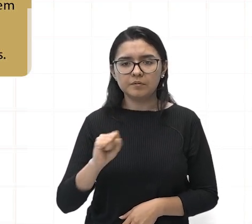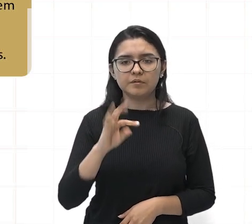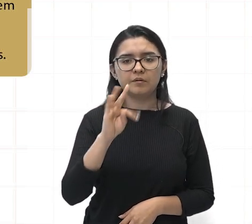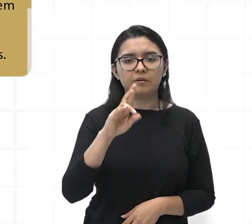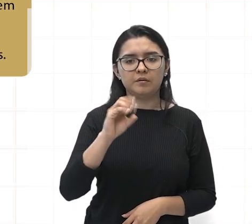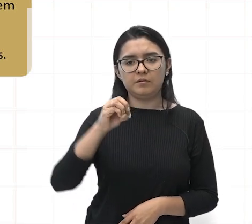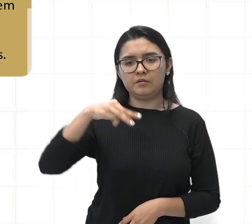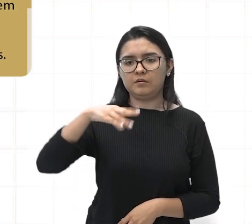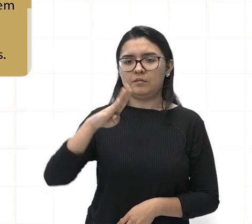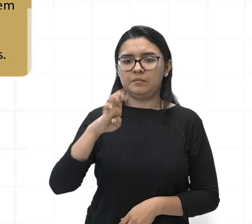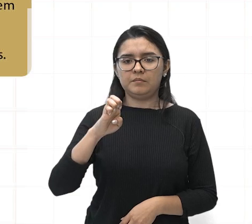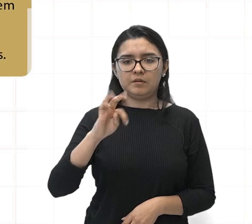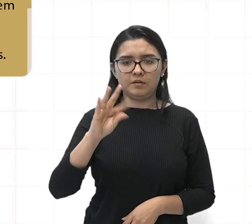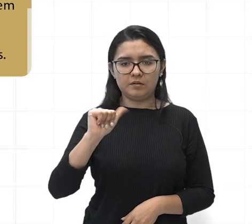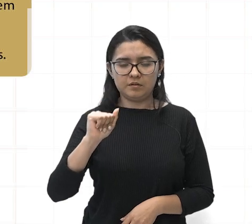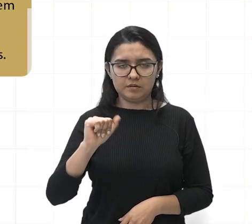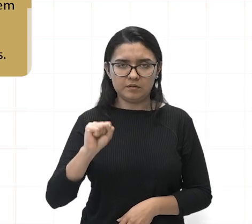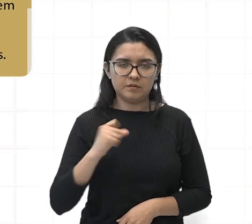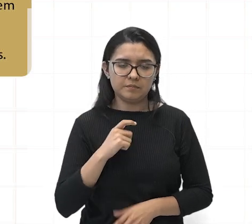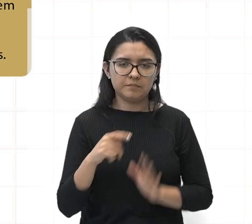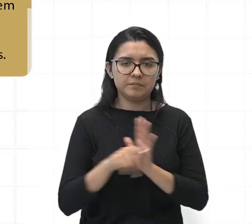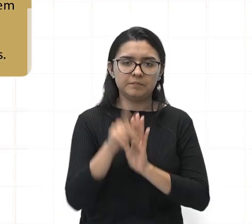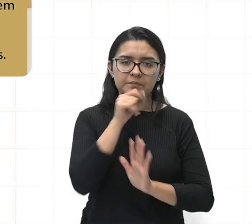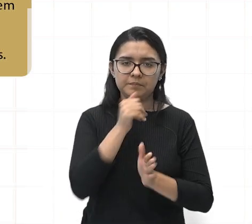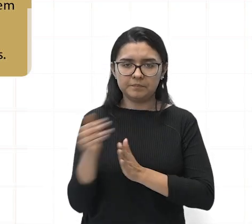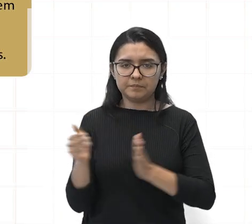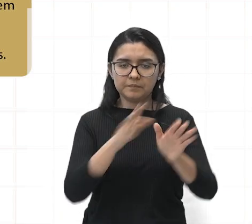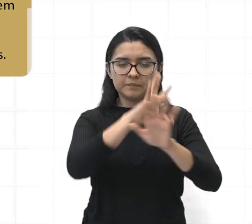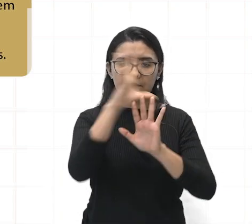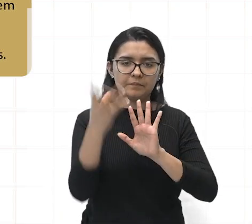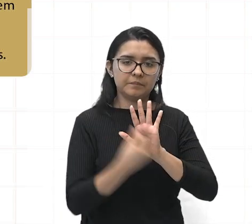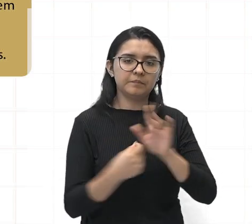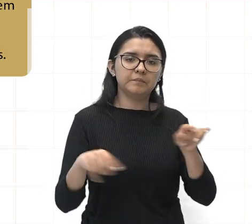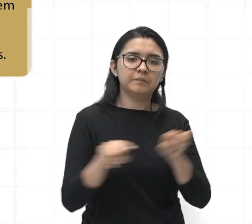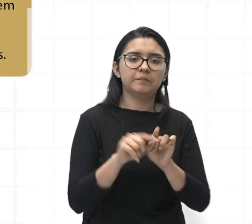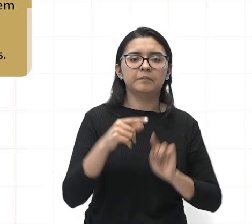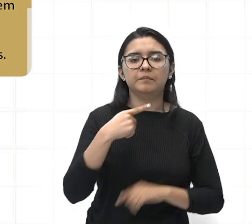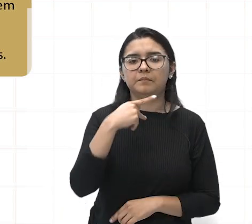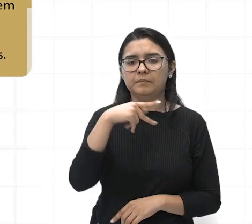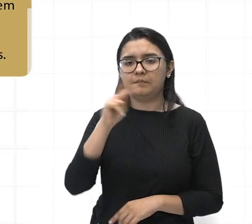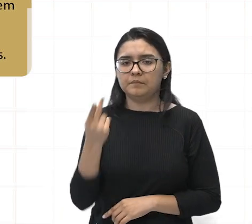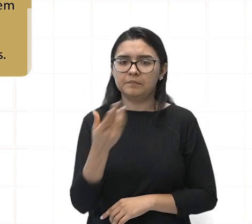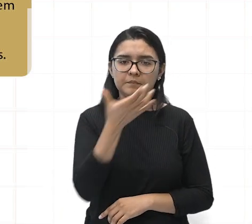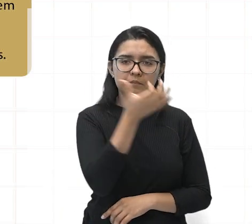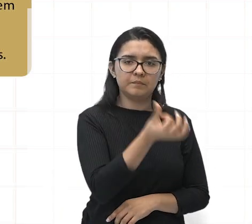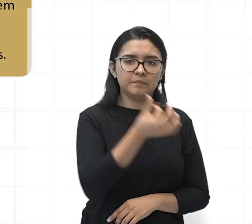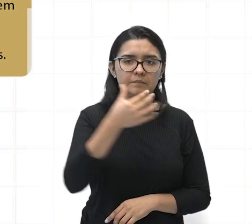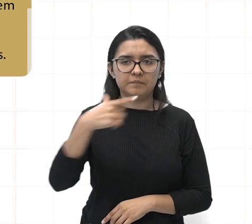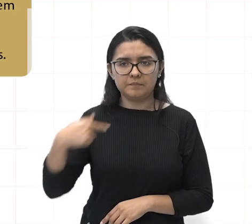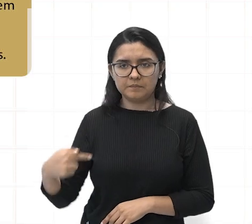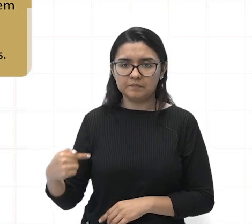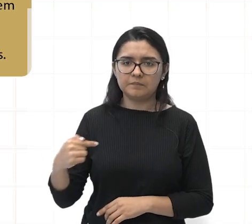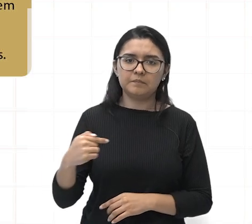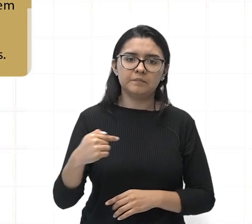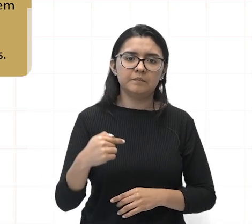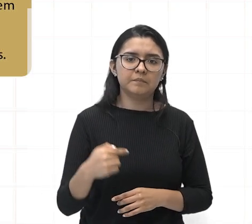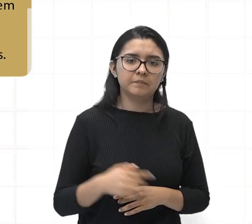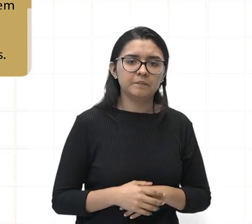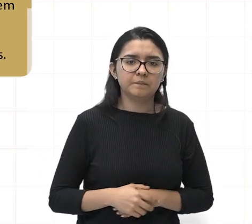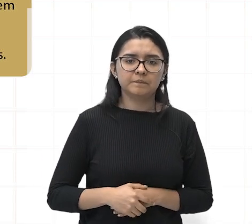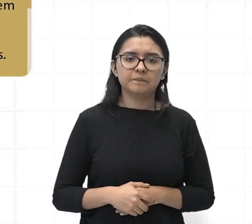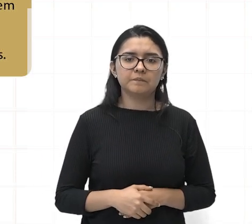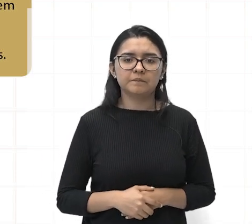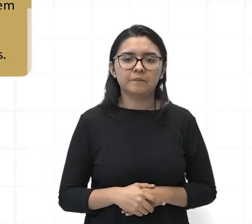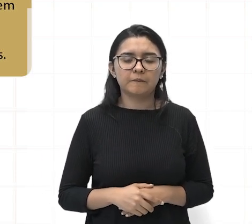de águas brancas da bacia amazônica. Eles têm um pH entre 6 e 7.